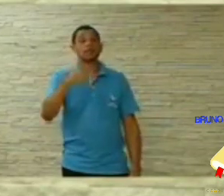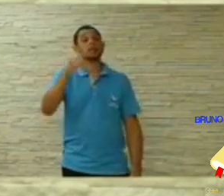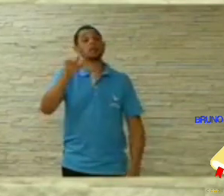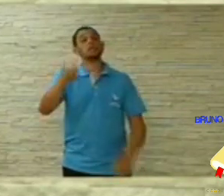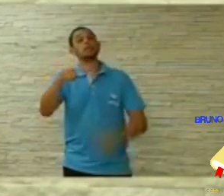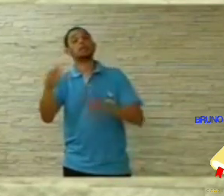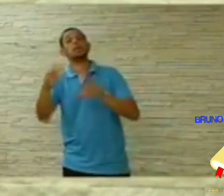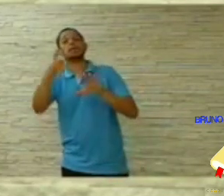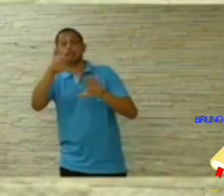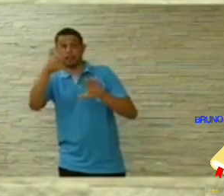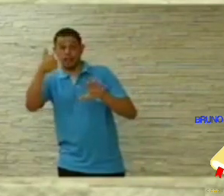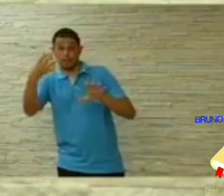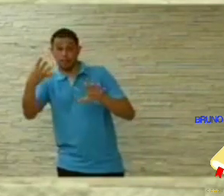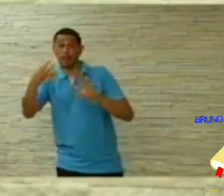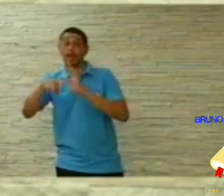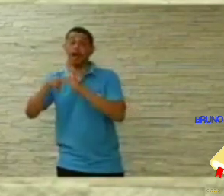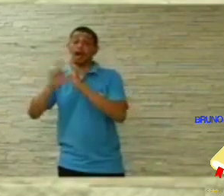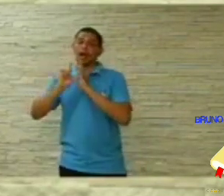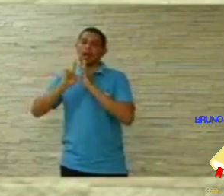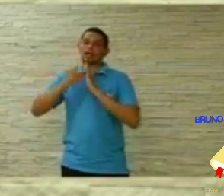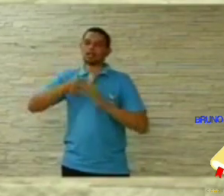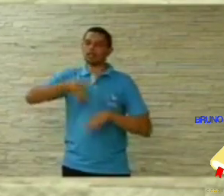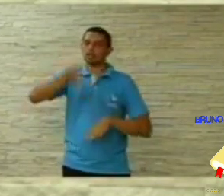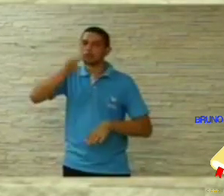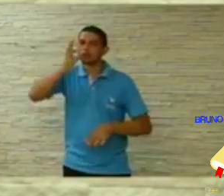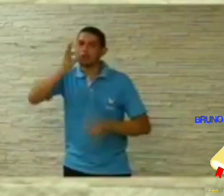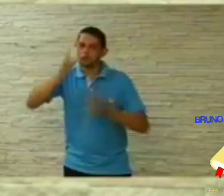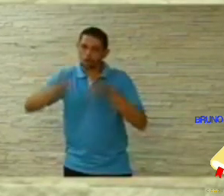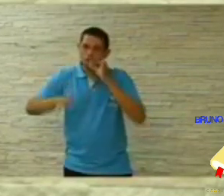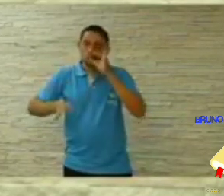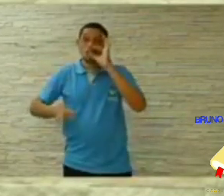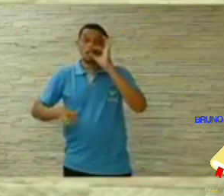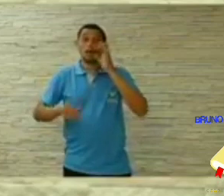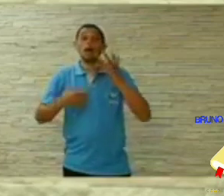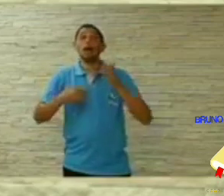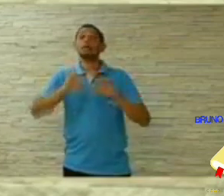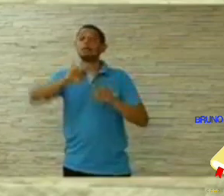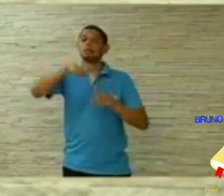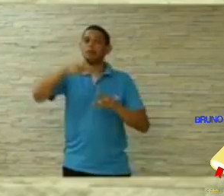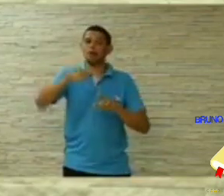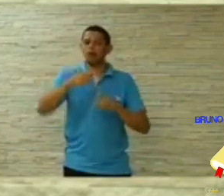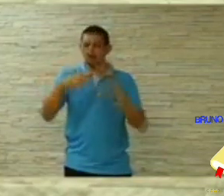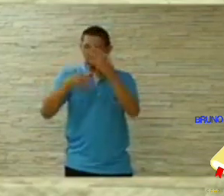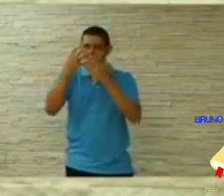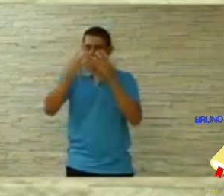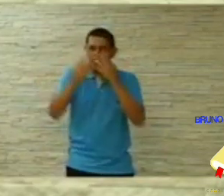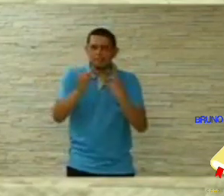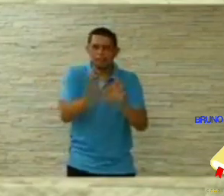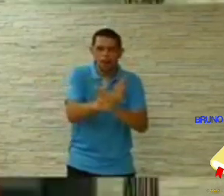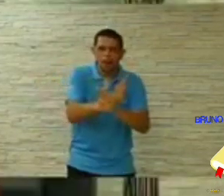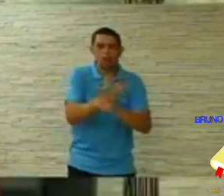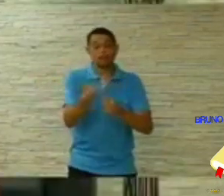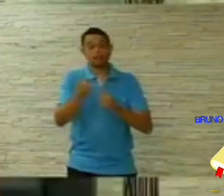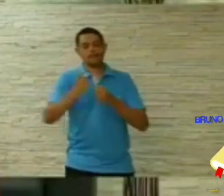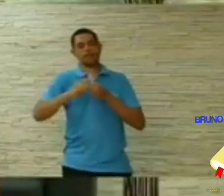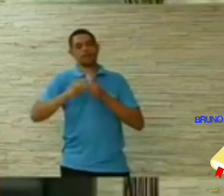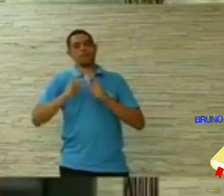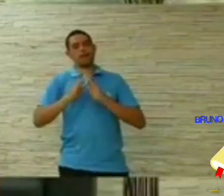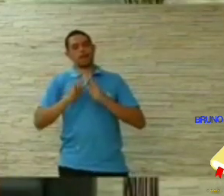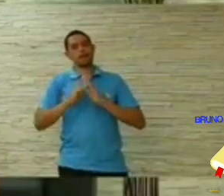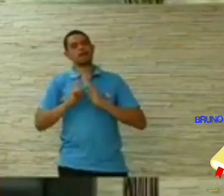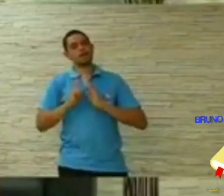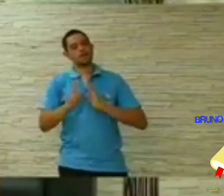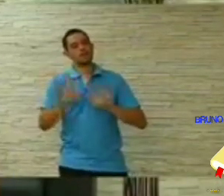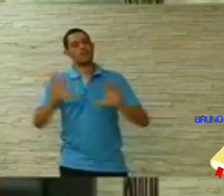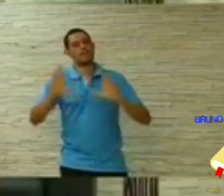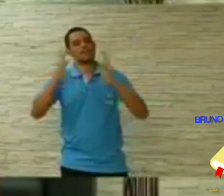da ceia. Depois que eles cantavam, então eles iam para casa e ali dava prosseguimento à Páscoa, à cerimônia da Páscoa. Mas